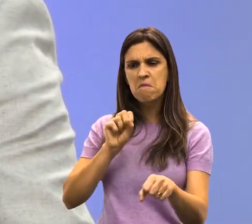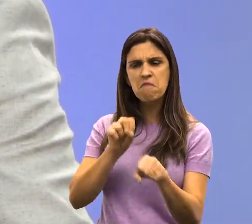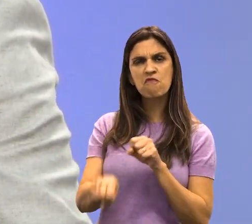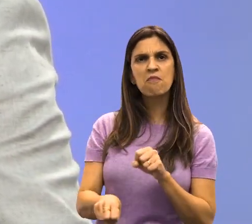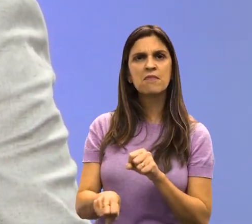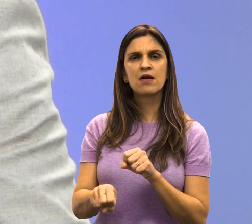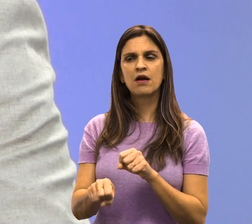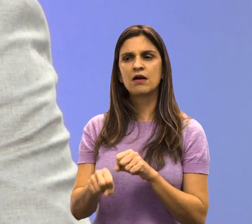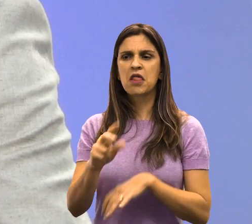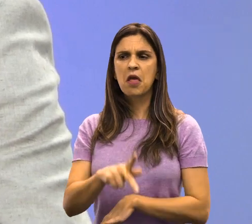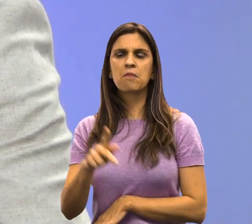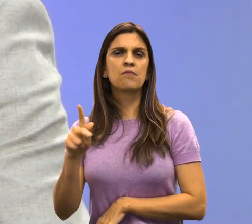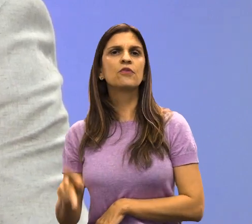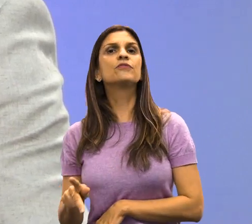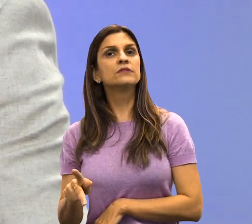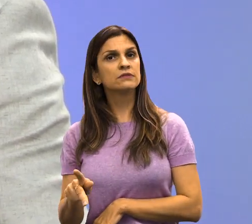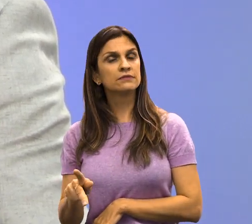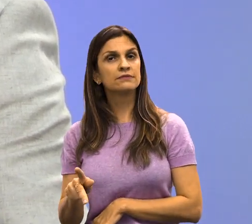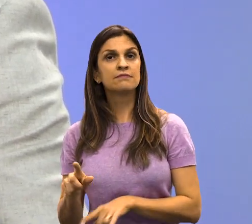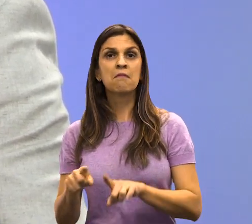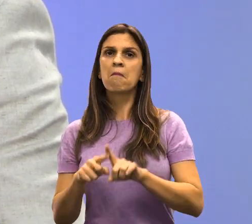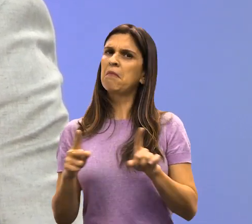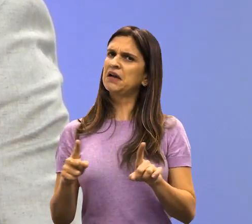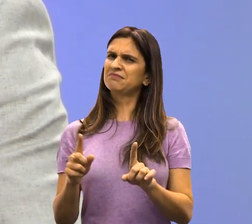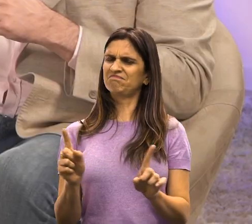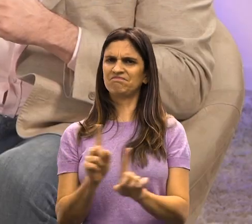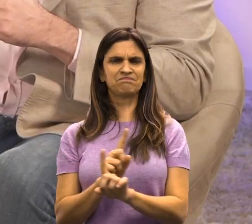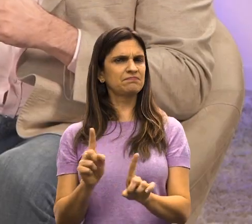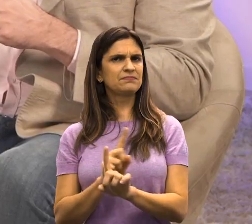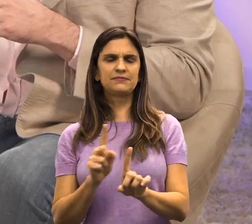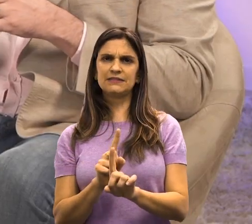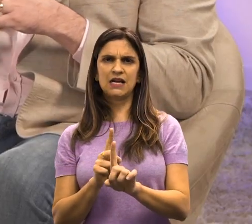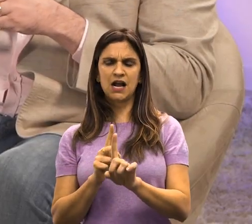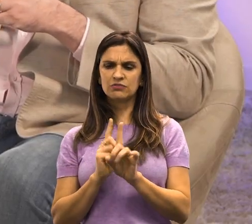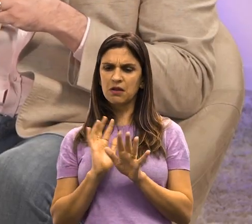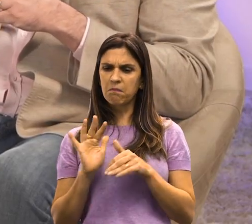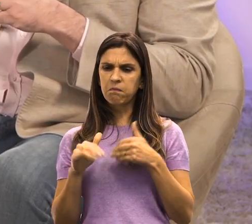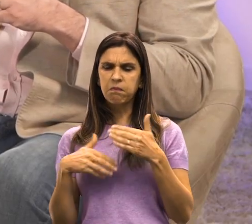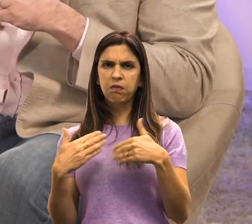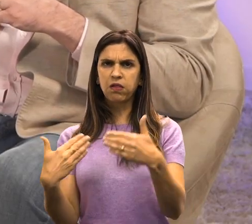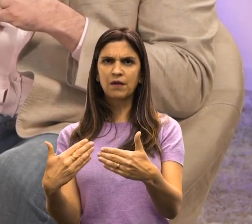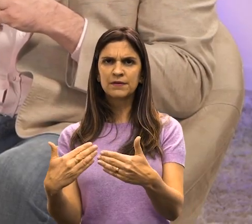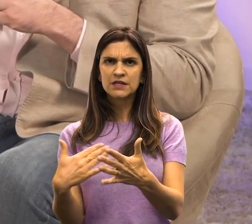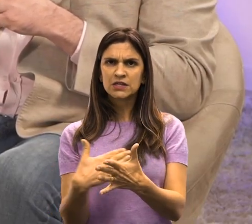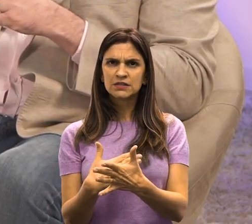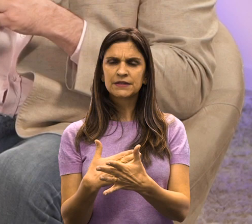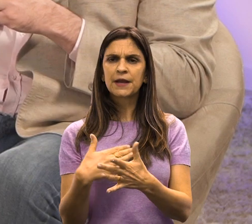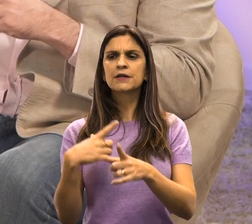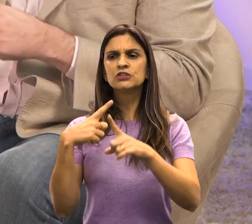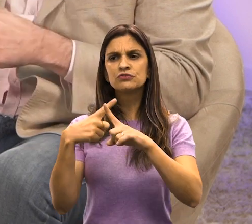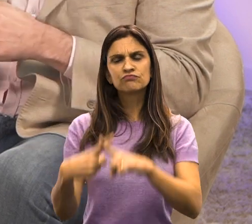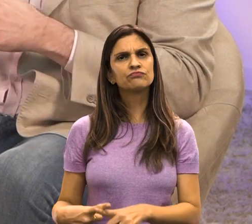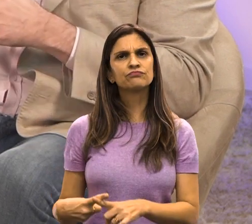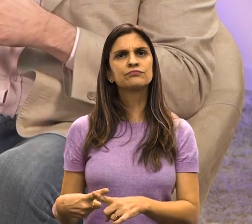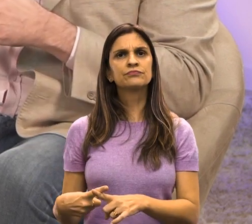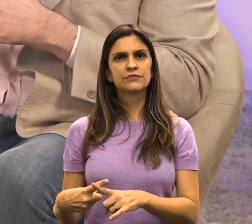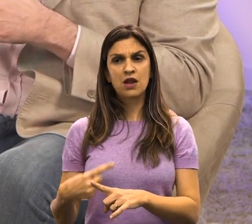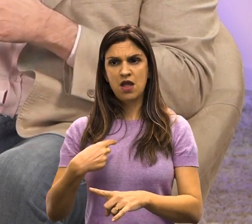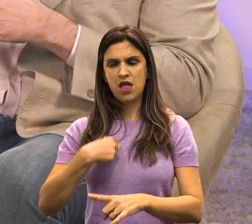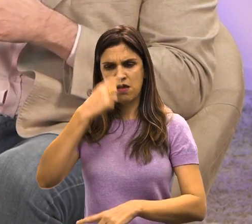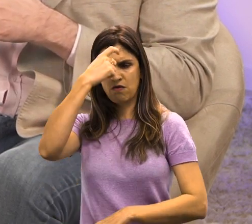licenciatura e se intitula professor, mas não é professor de carreira, Eu sou um professor de fato de